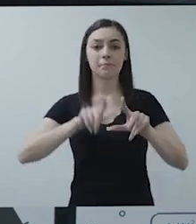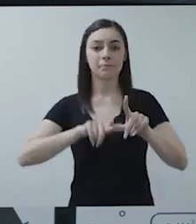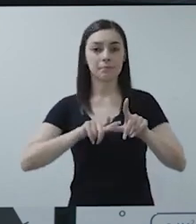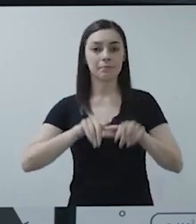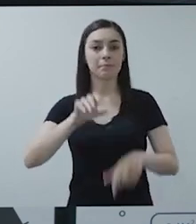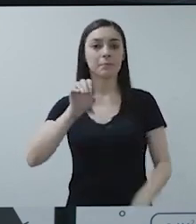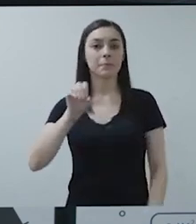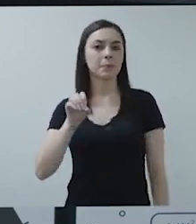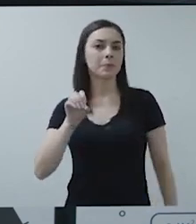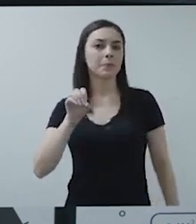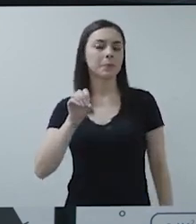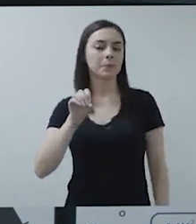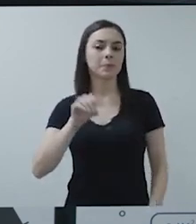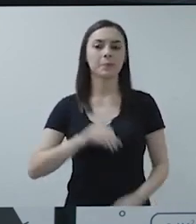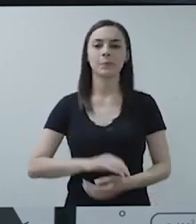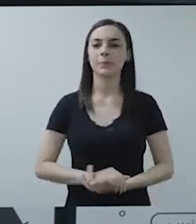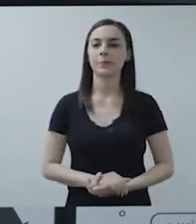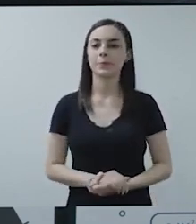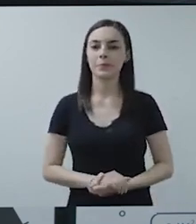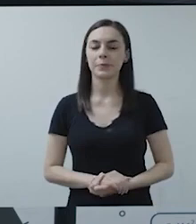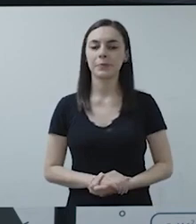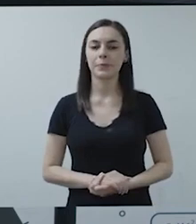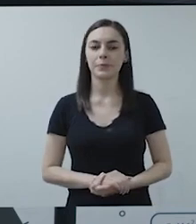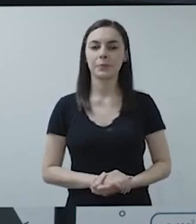O? O